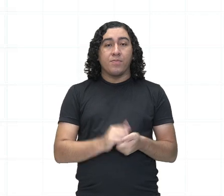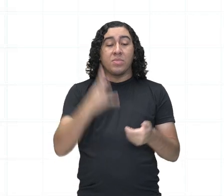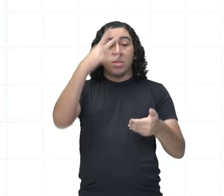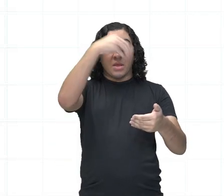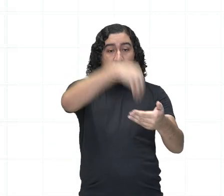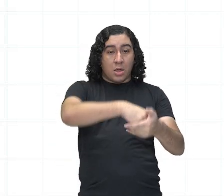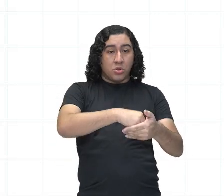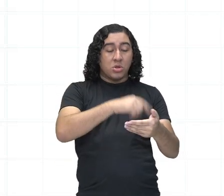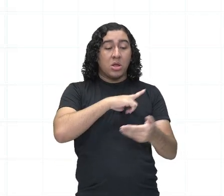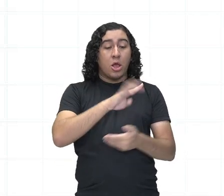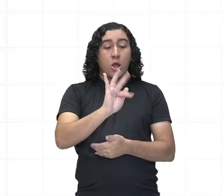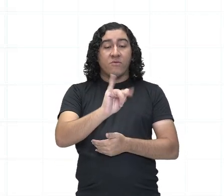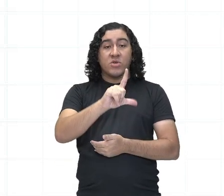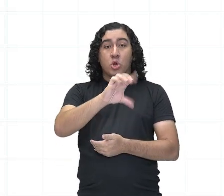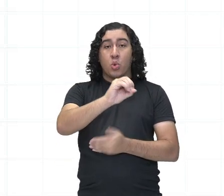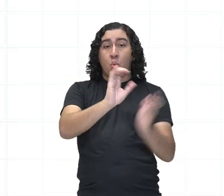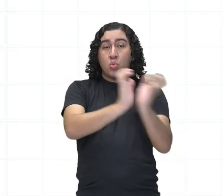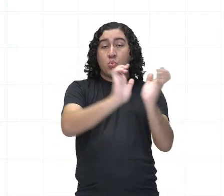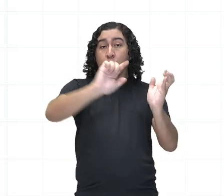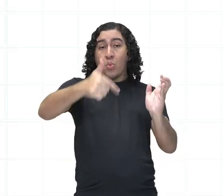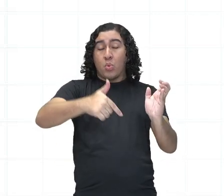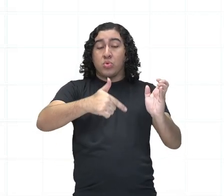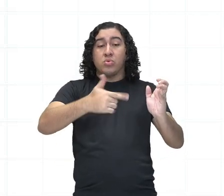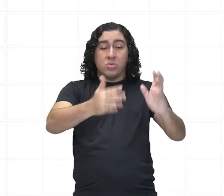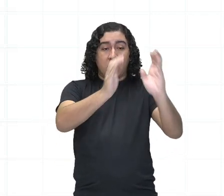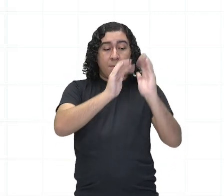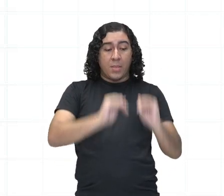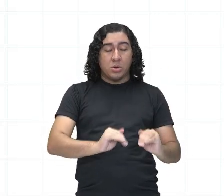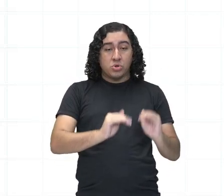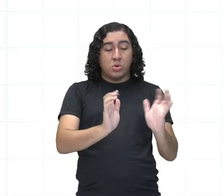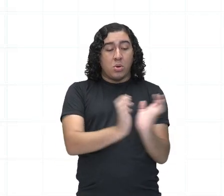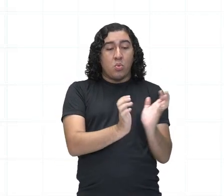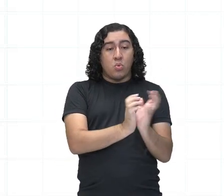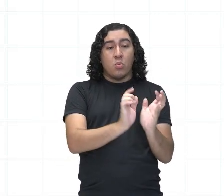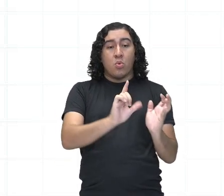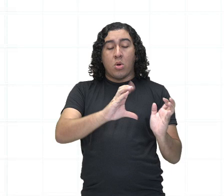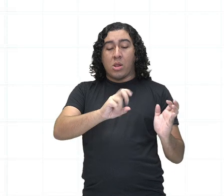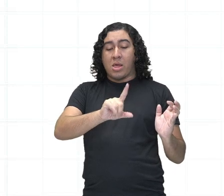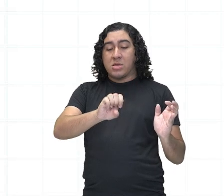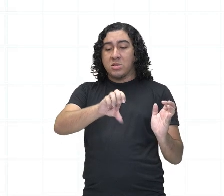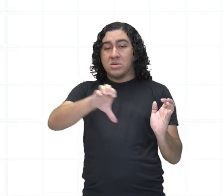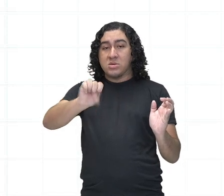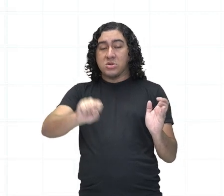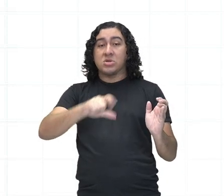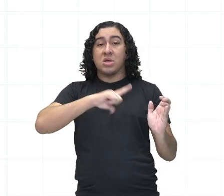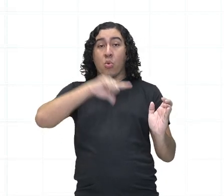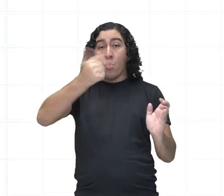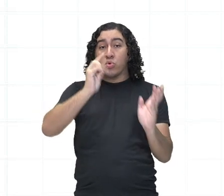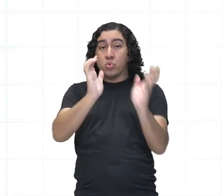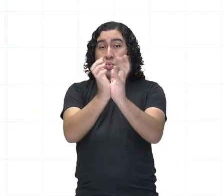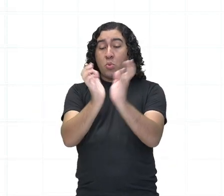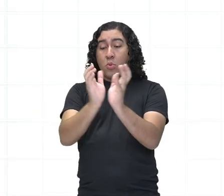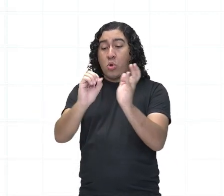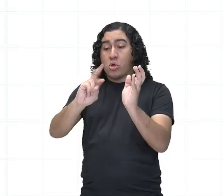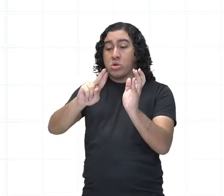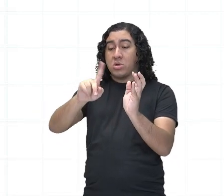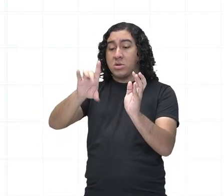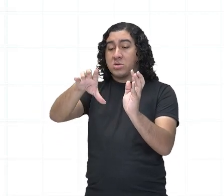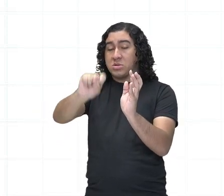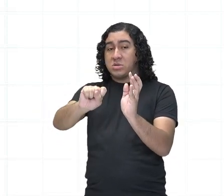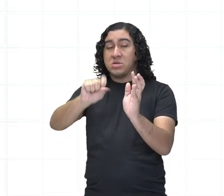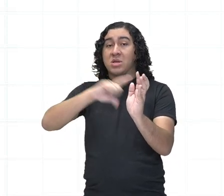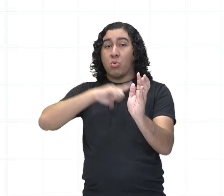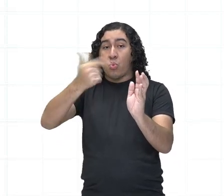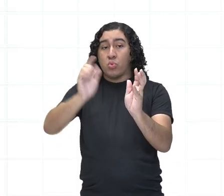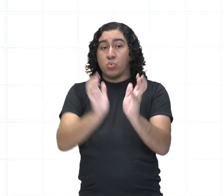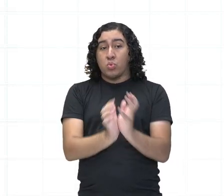que é formado por um conjunto de classes, classes, que é formada por um conjunto de ordens, ordens, que é formada por um